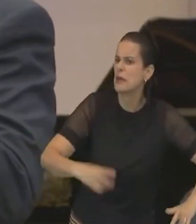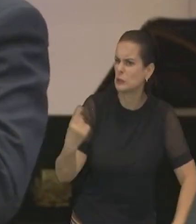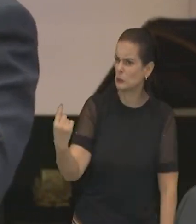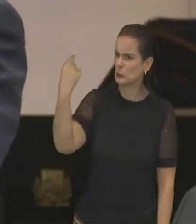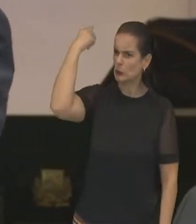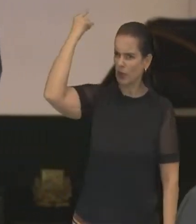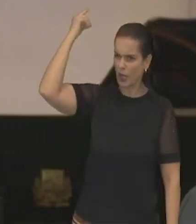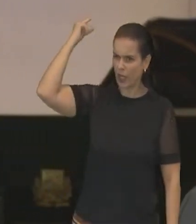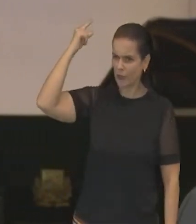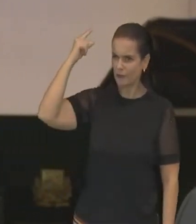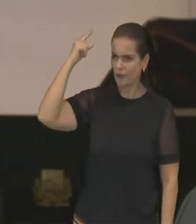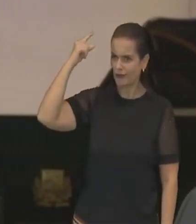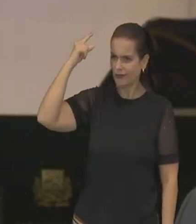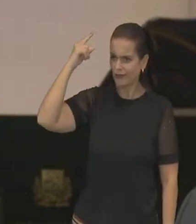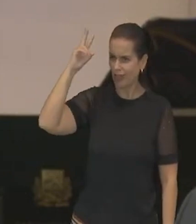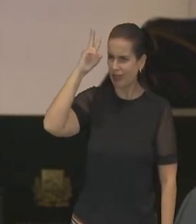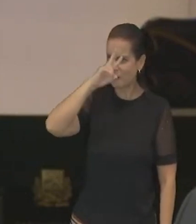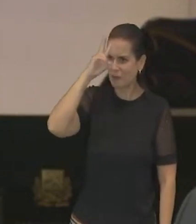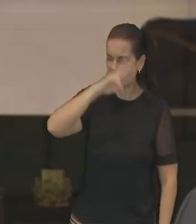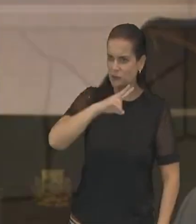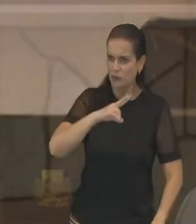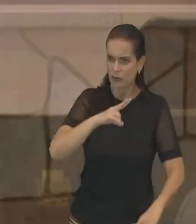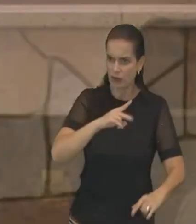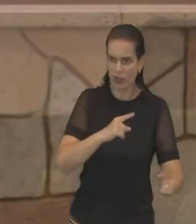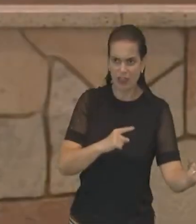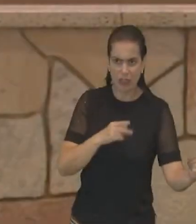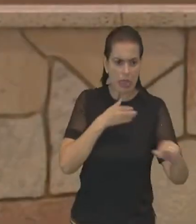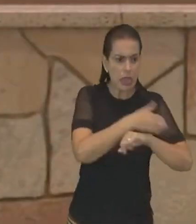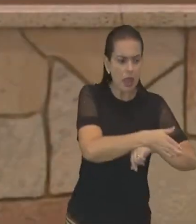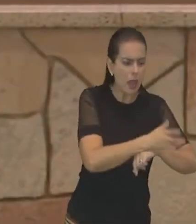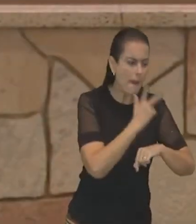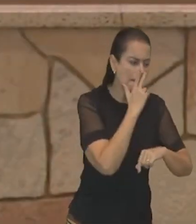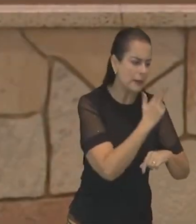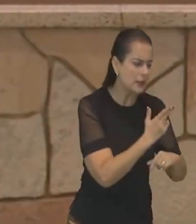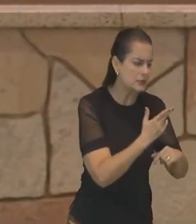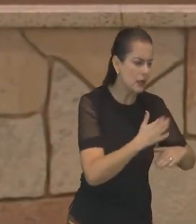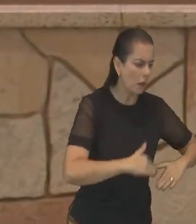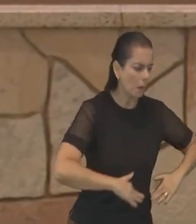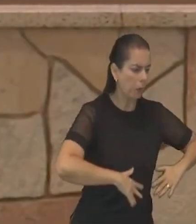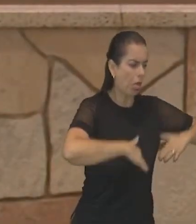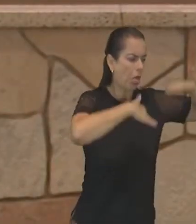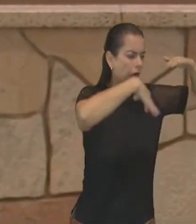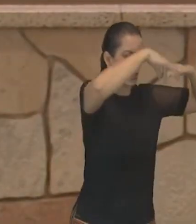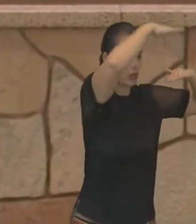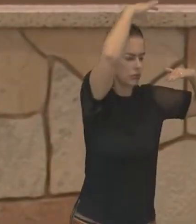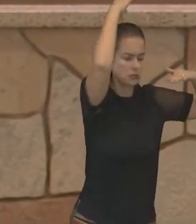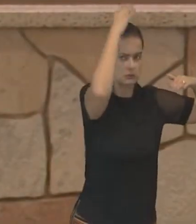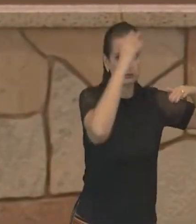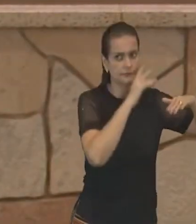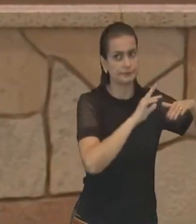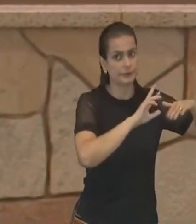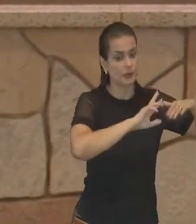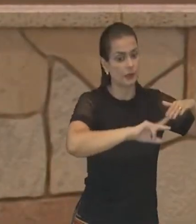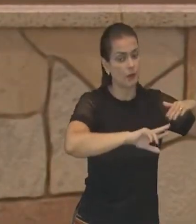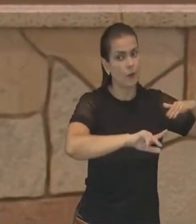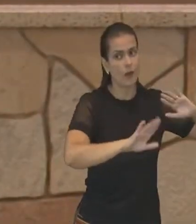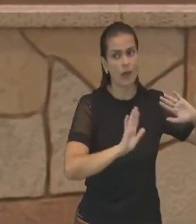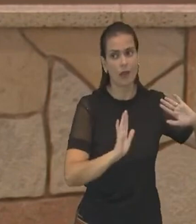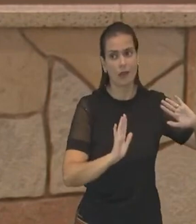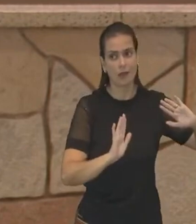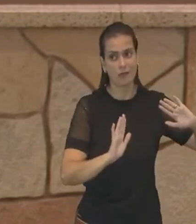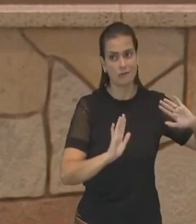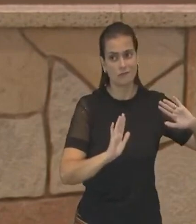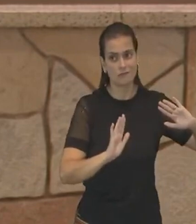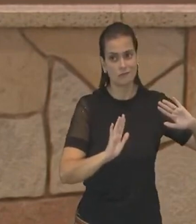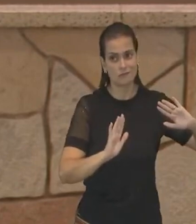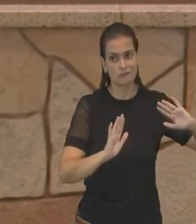Transformaram o Brasil e o mundo? Eu conheço muitos, queridos, que infelizmente estão no mundo hoje. Por isso, santificação, santidade